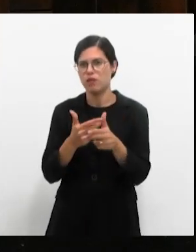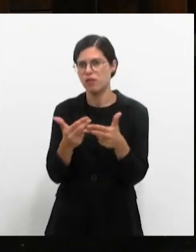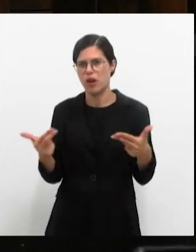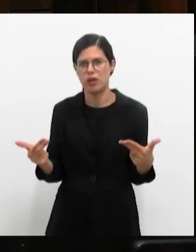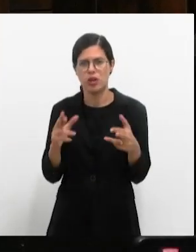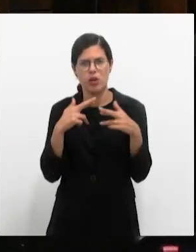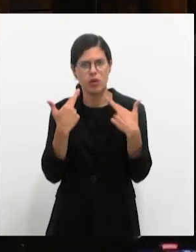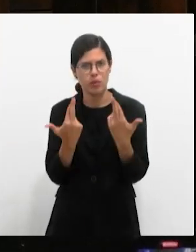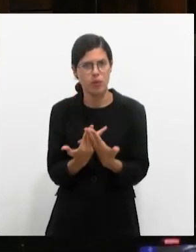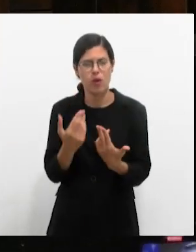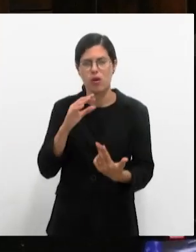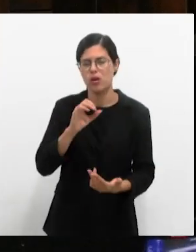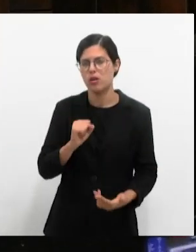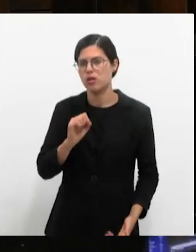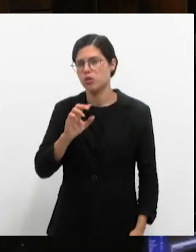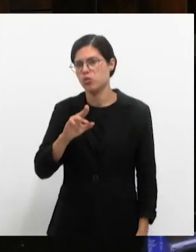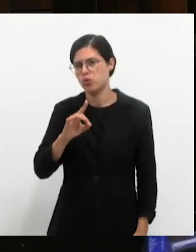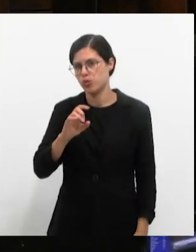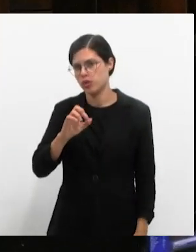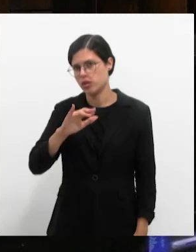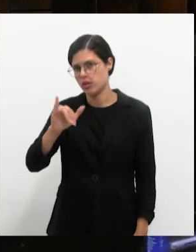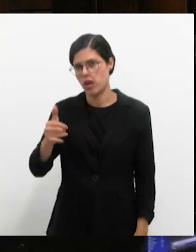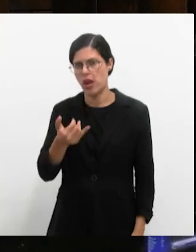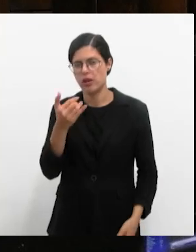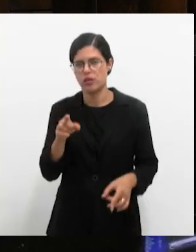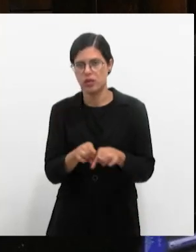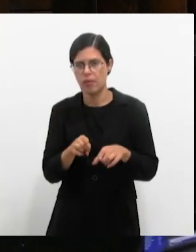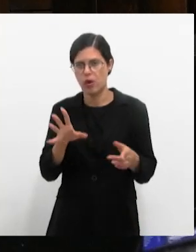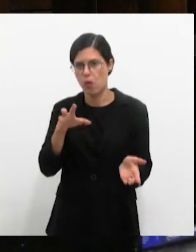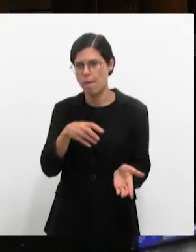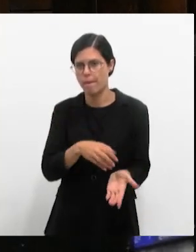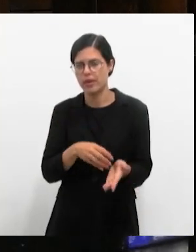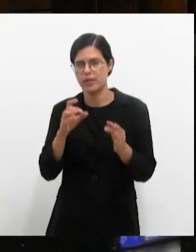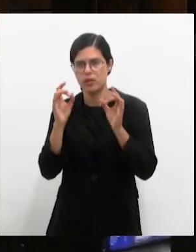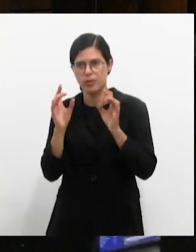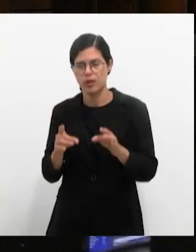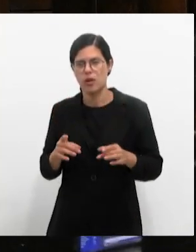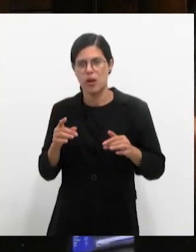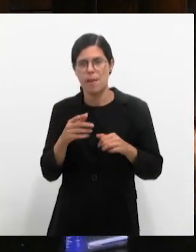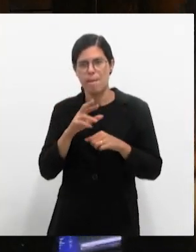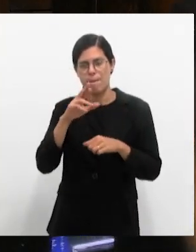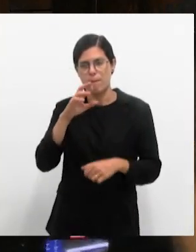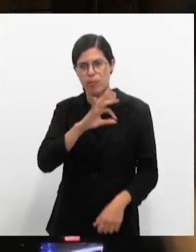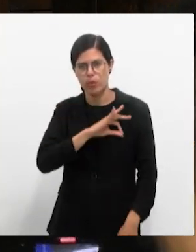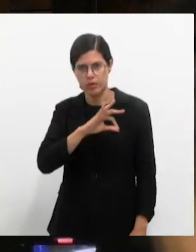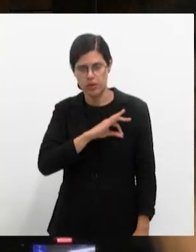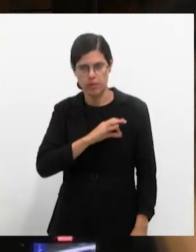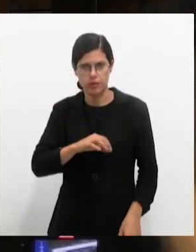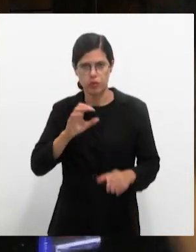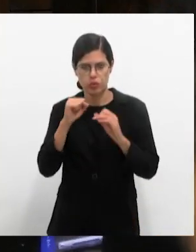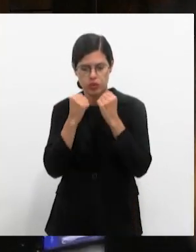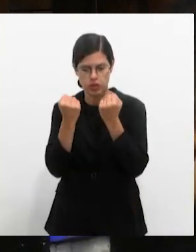com a SUDERJ, reunimos com o BEP, Batalhão Especializado de Policiamento dos Estados e Arenas Esportivas,